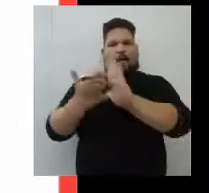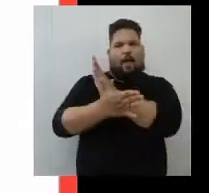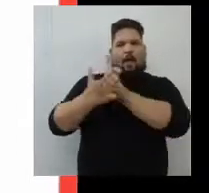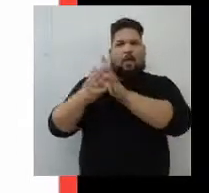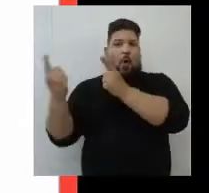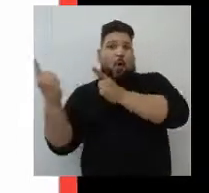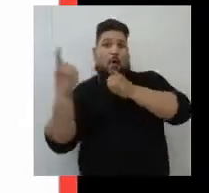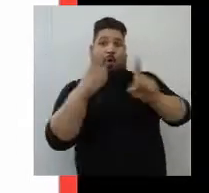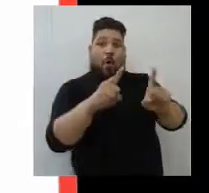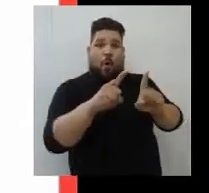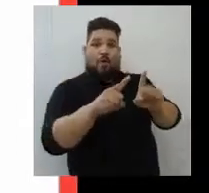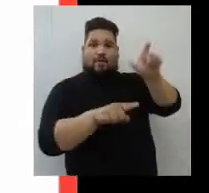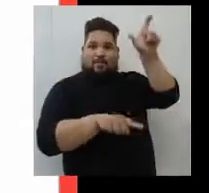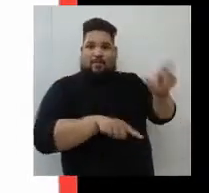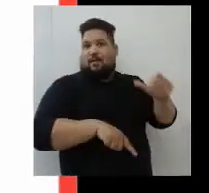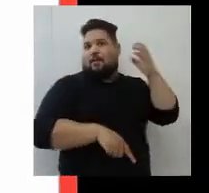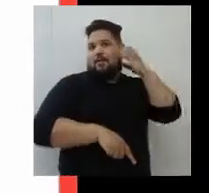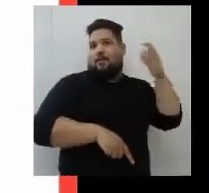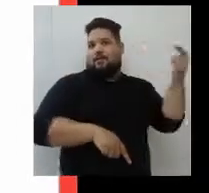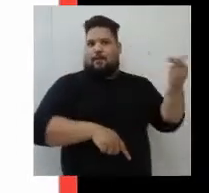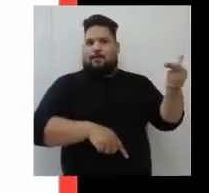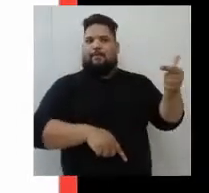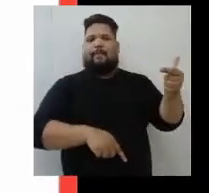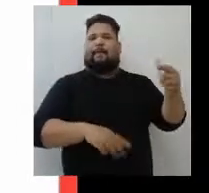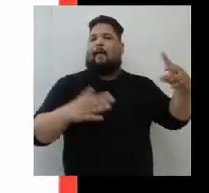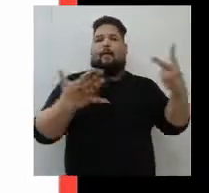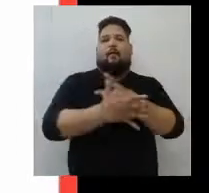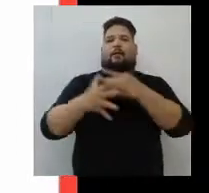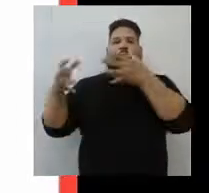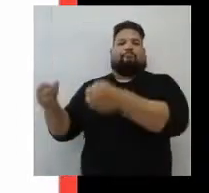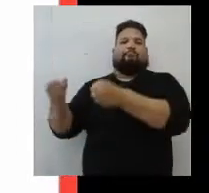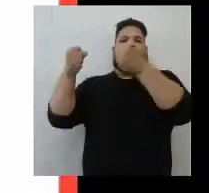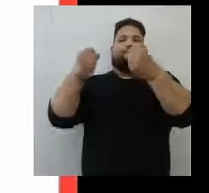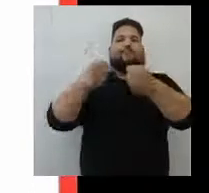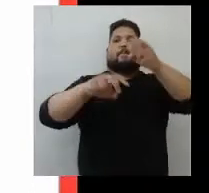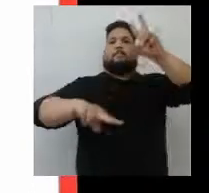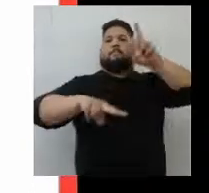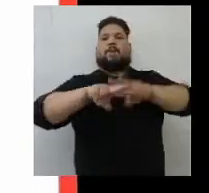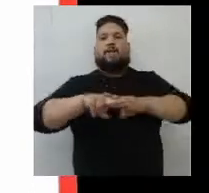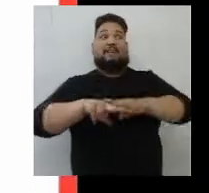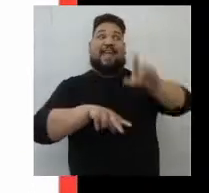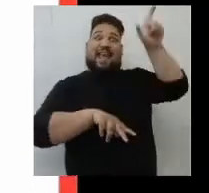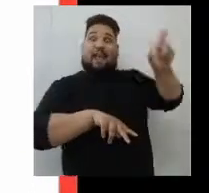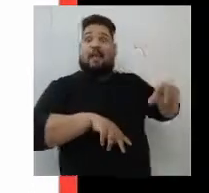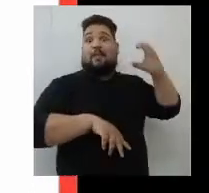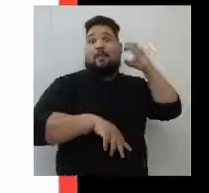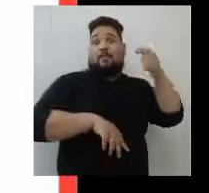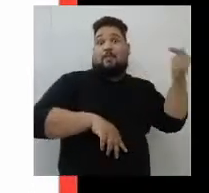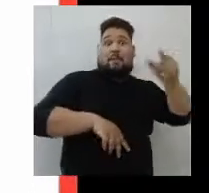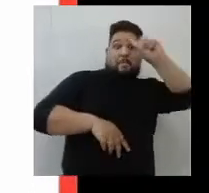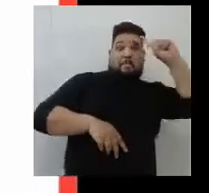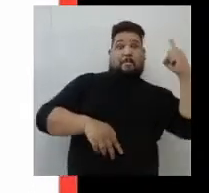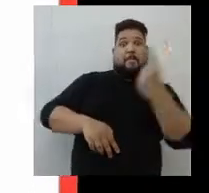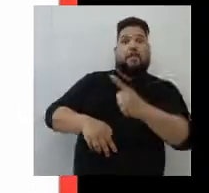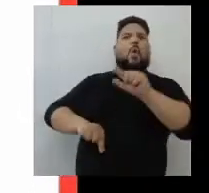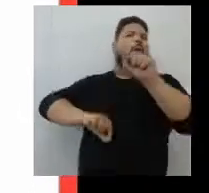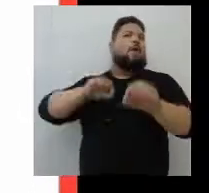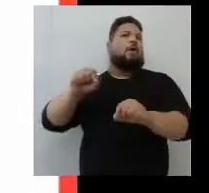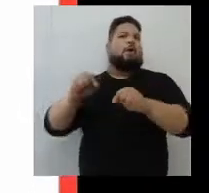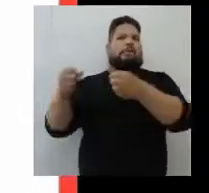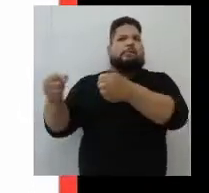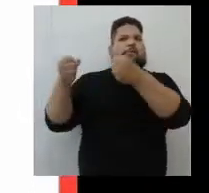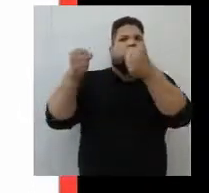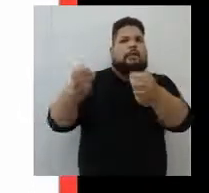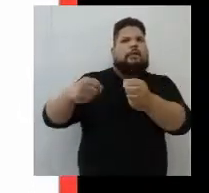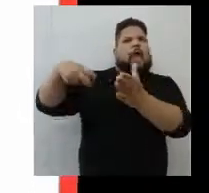Pedro II, acabam sendo presos e, a mando de Dom Pedro II, eles sofrem